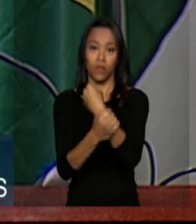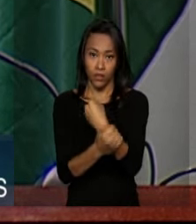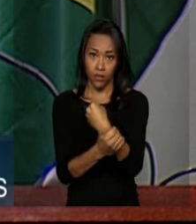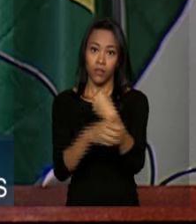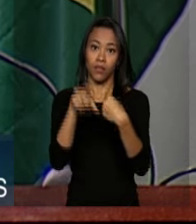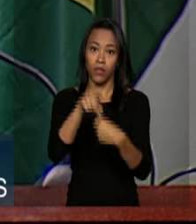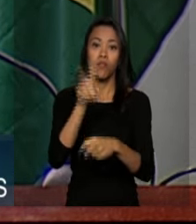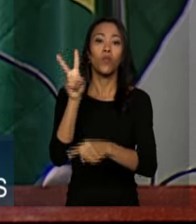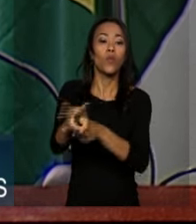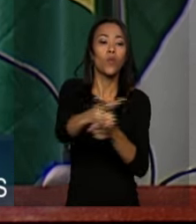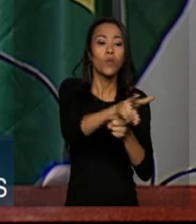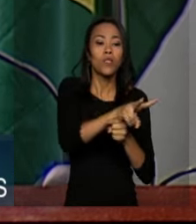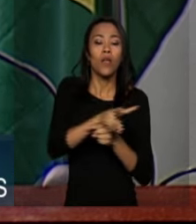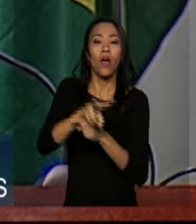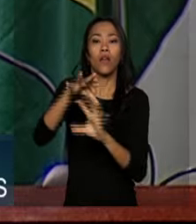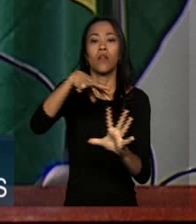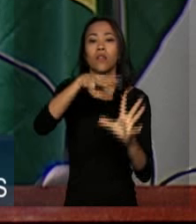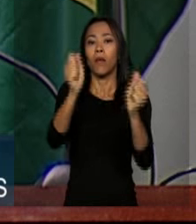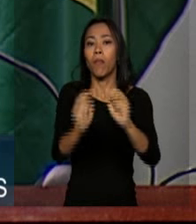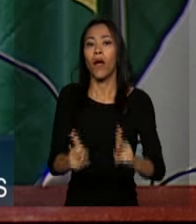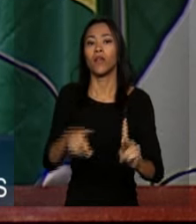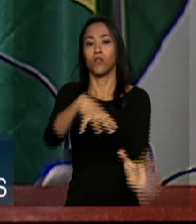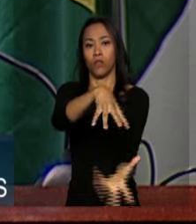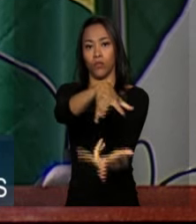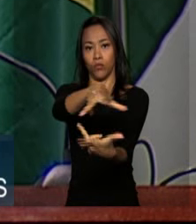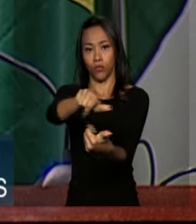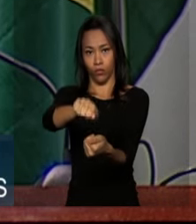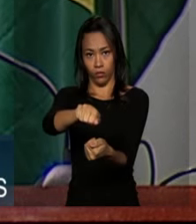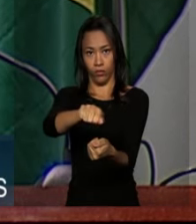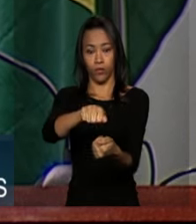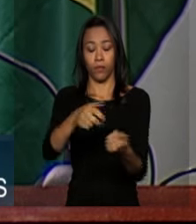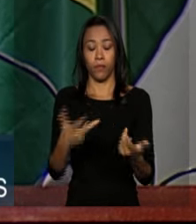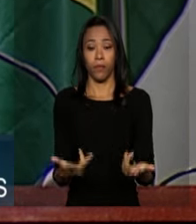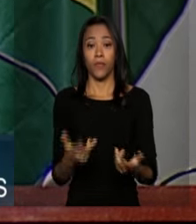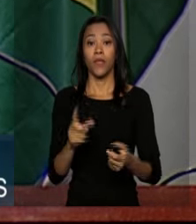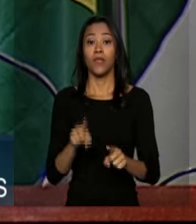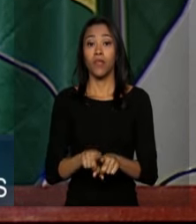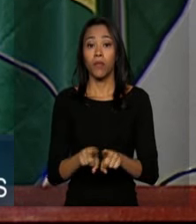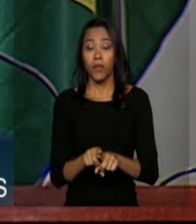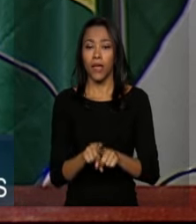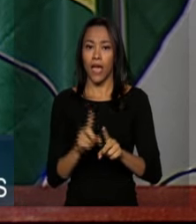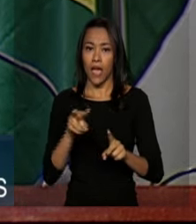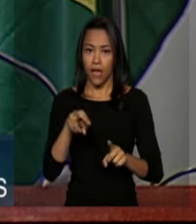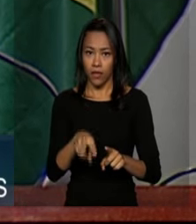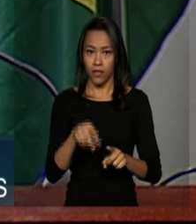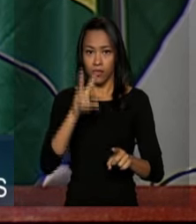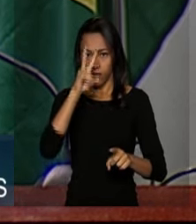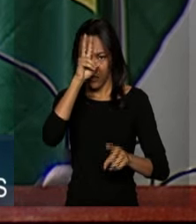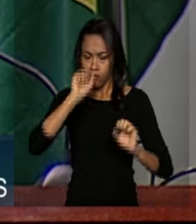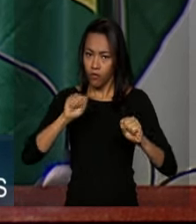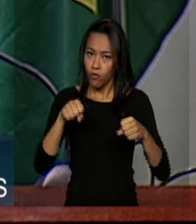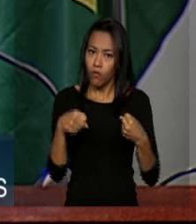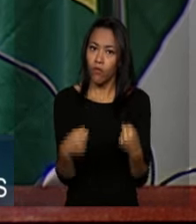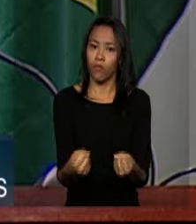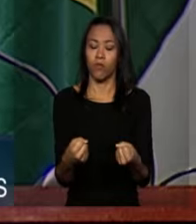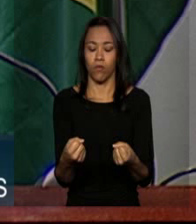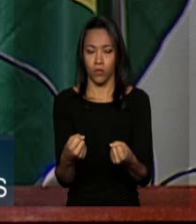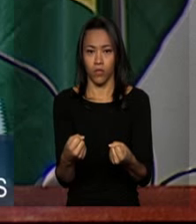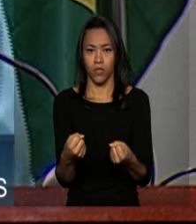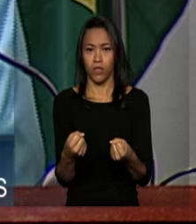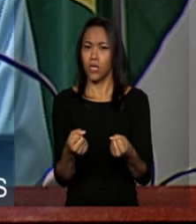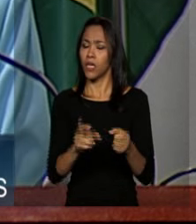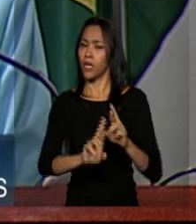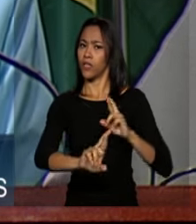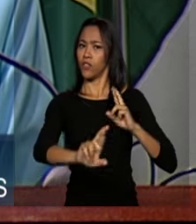segurança coletiva. A nova correlação de forças internacional, radicalmente diferente daquela